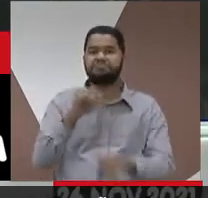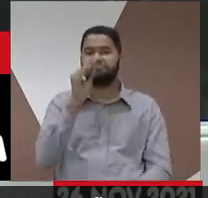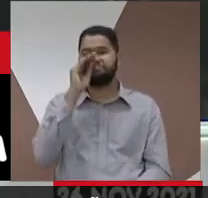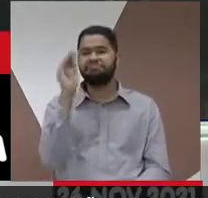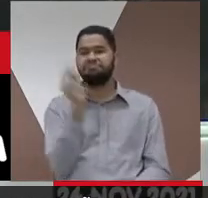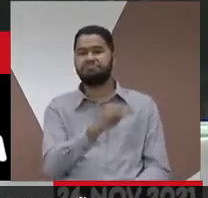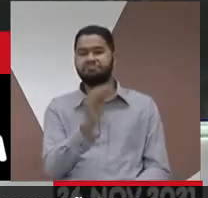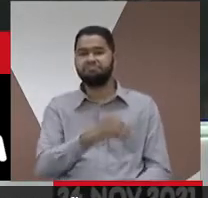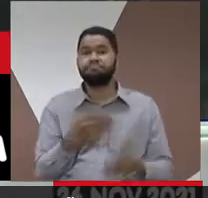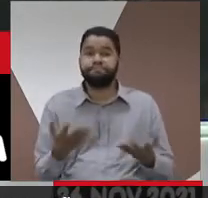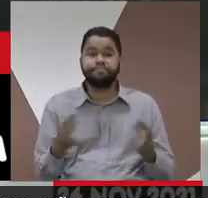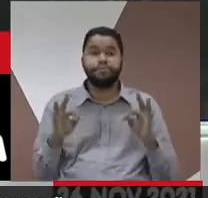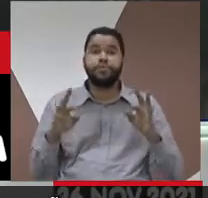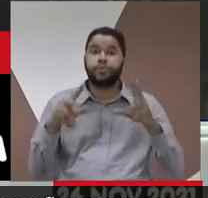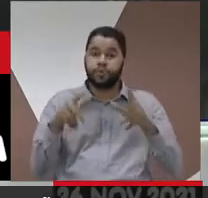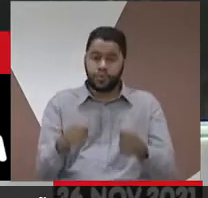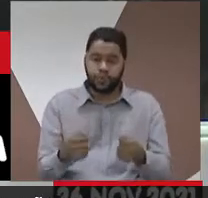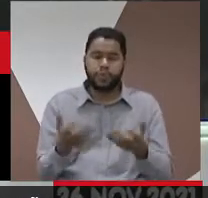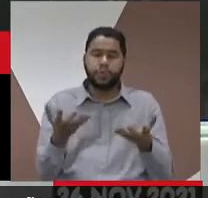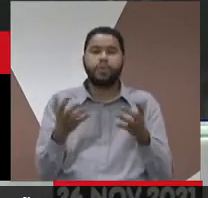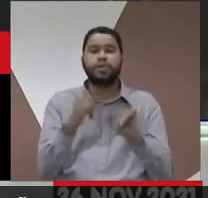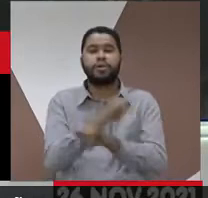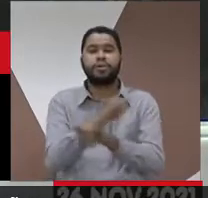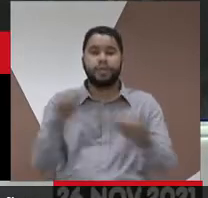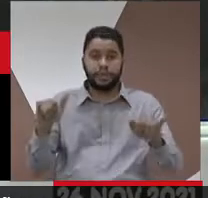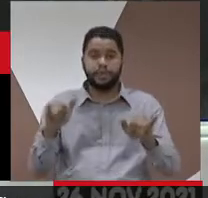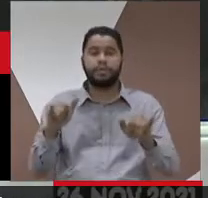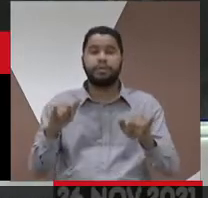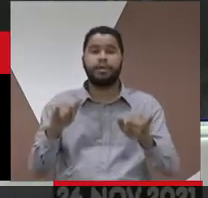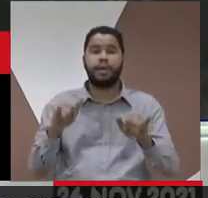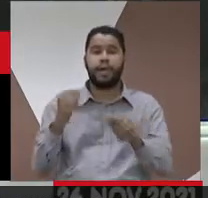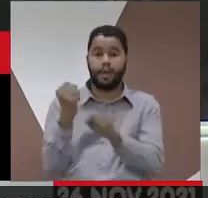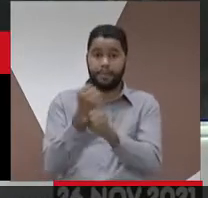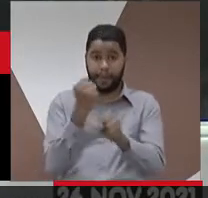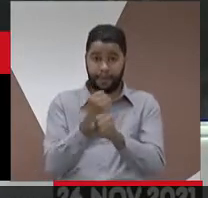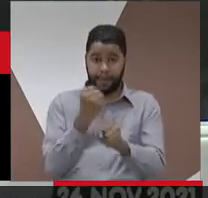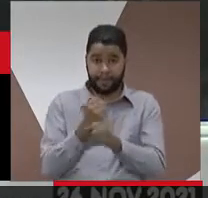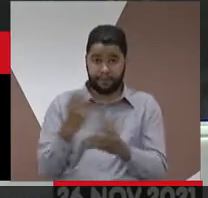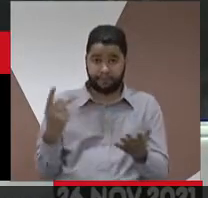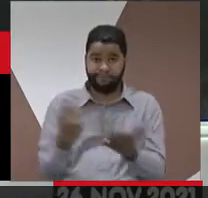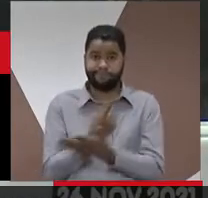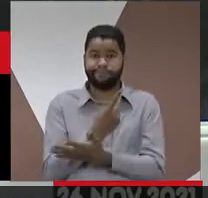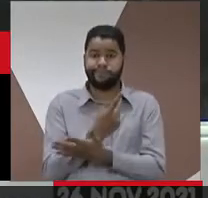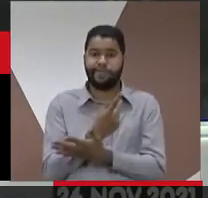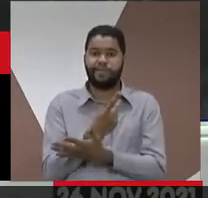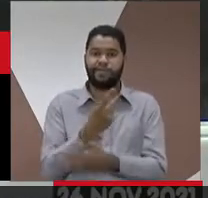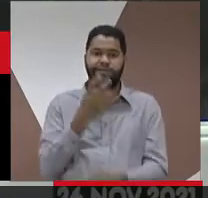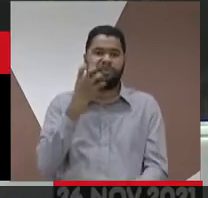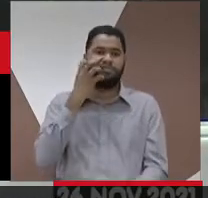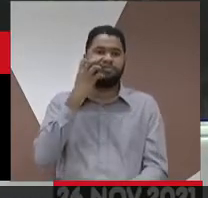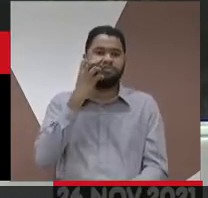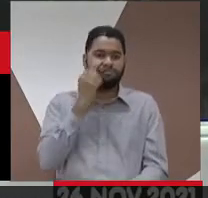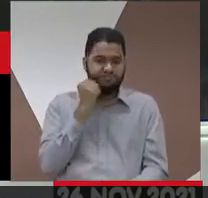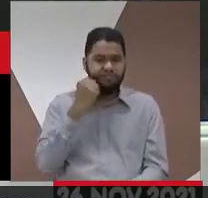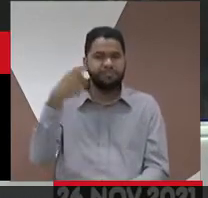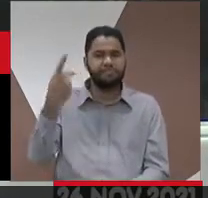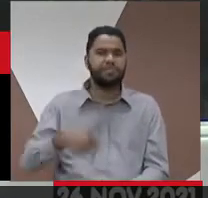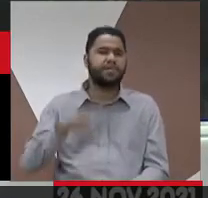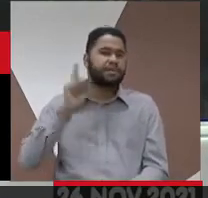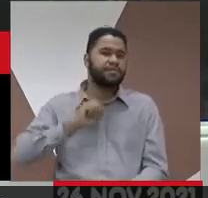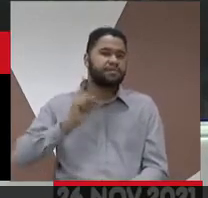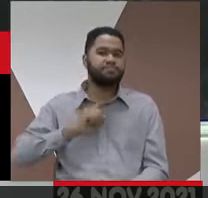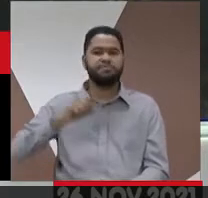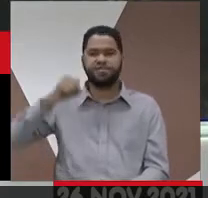metropolitana. Então, por tudo isso, eu quero dizer que se essa obra sair, ela vai envergonhar o povo mineiro e vai